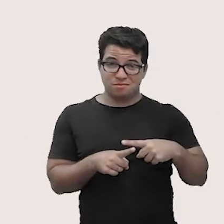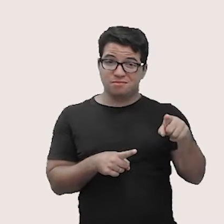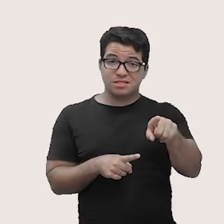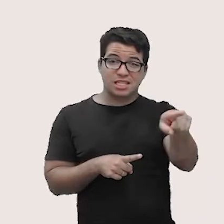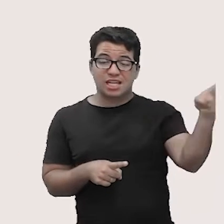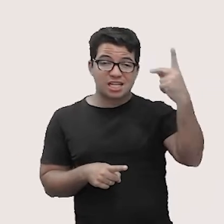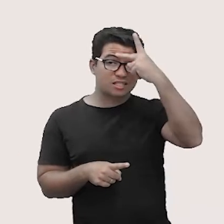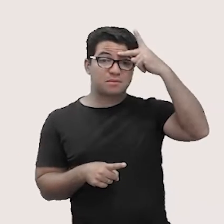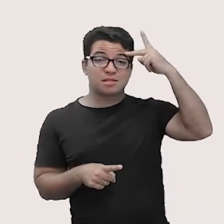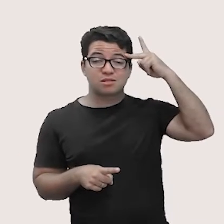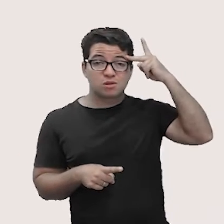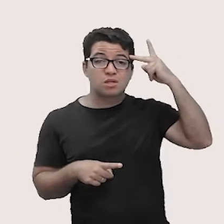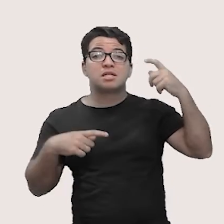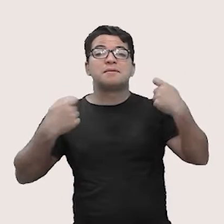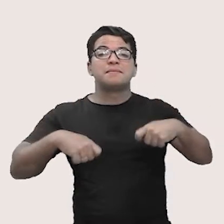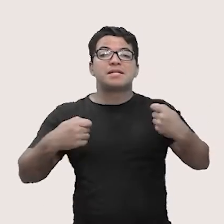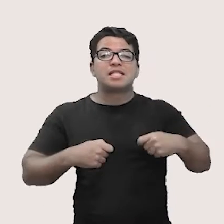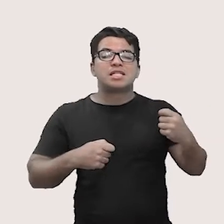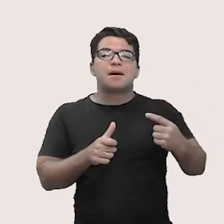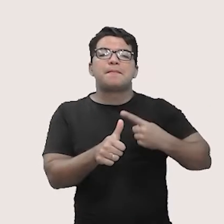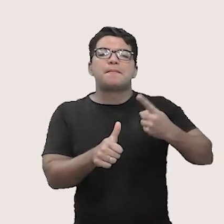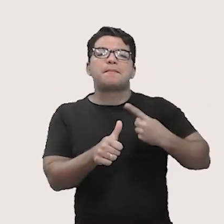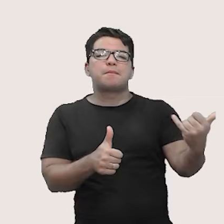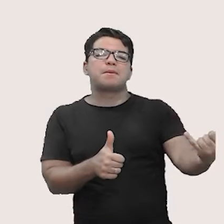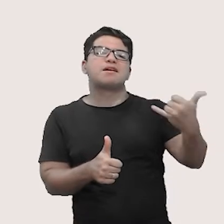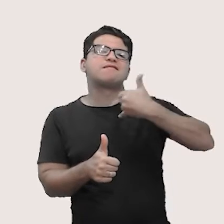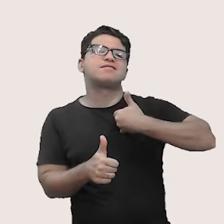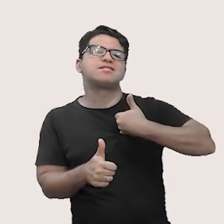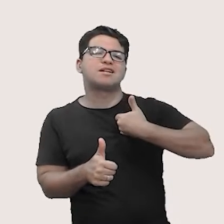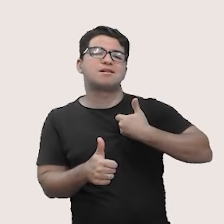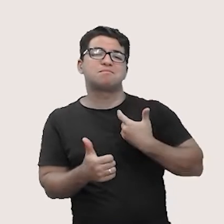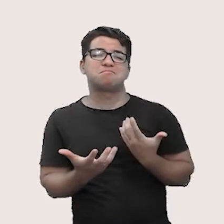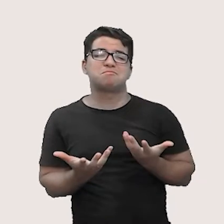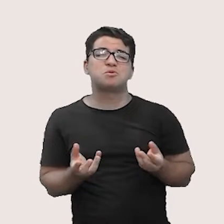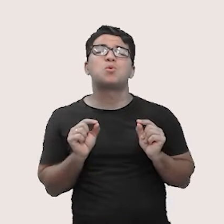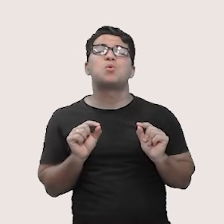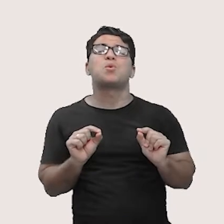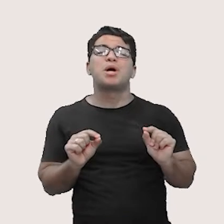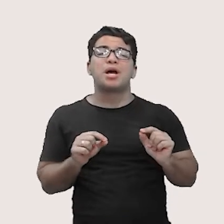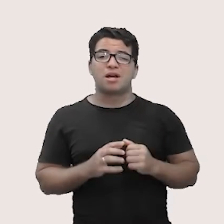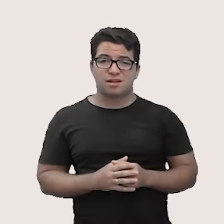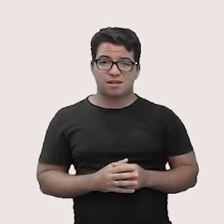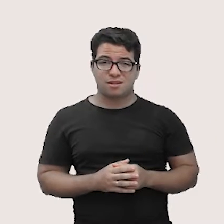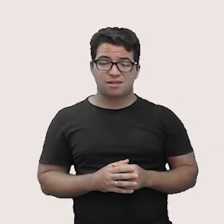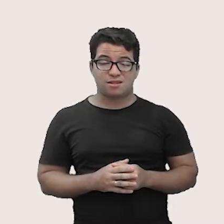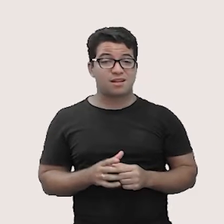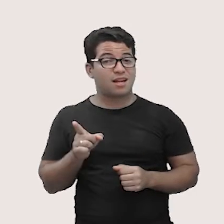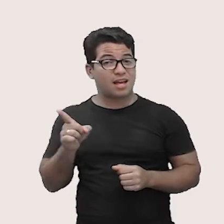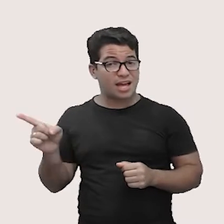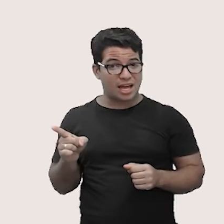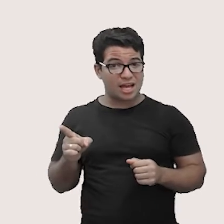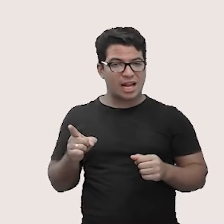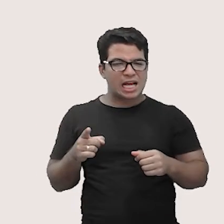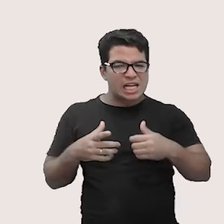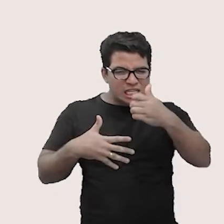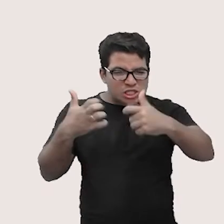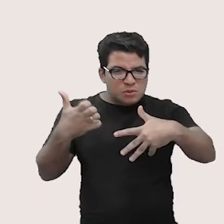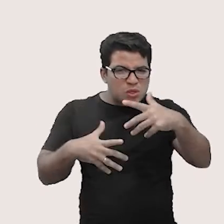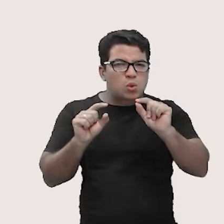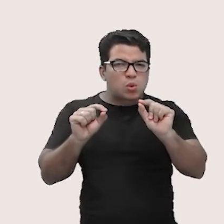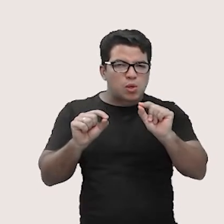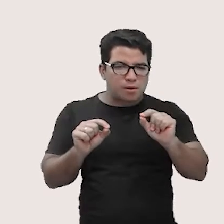before I graduate from high school. Basicamente, essa charge fala sobre, veja, quando ele tinha 5 anos,